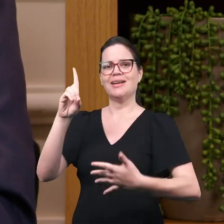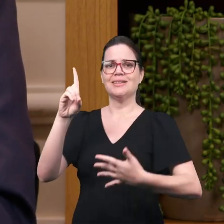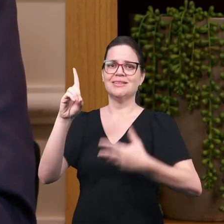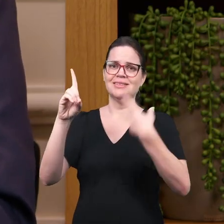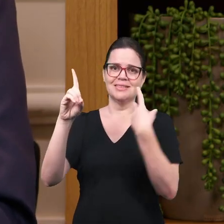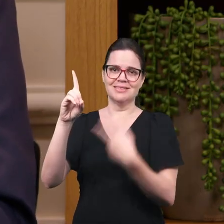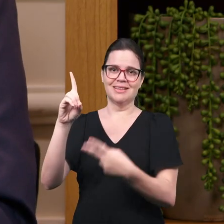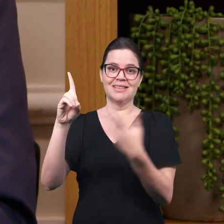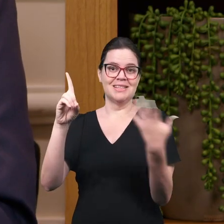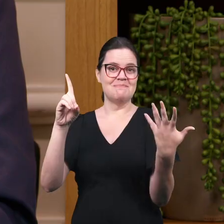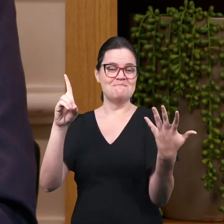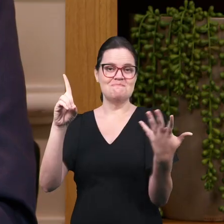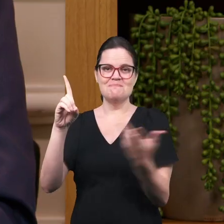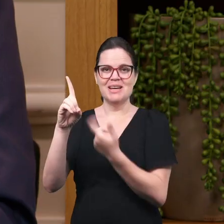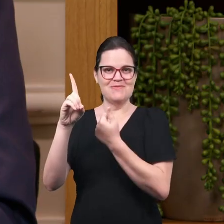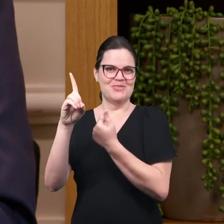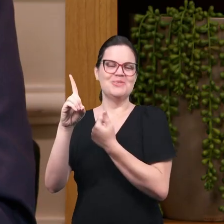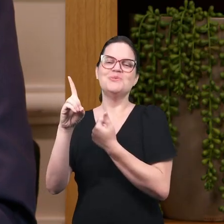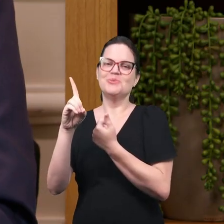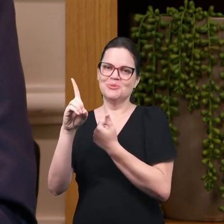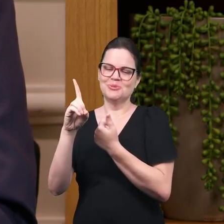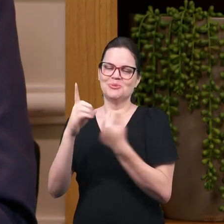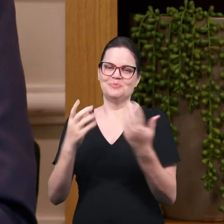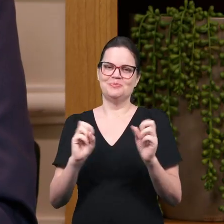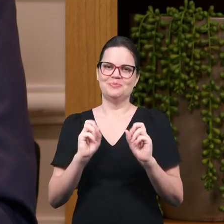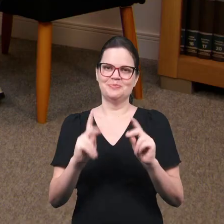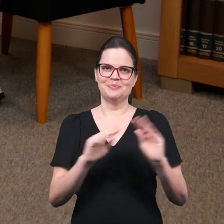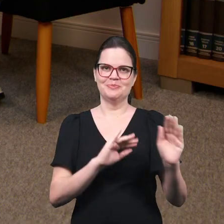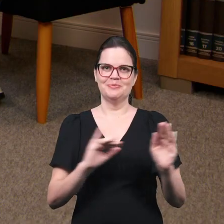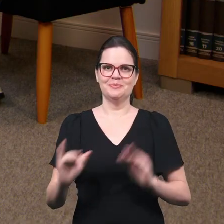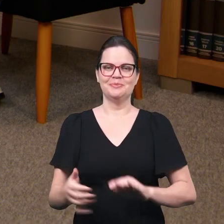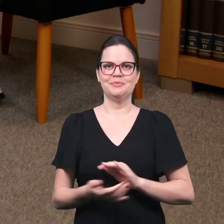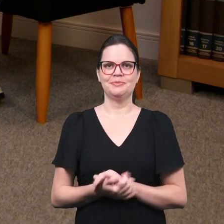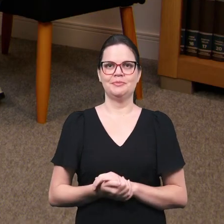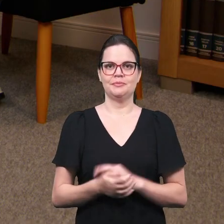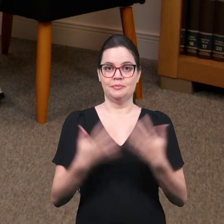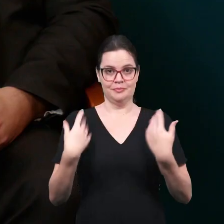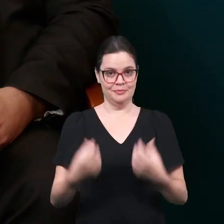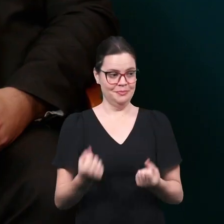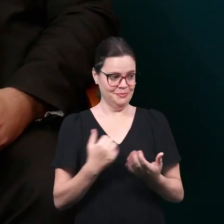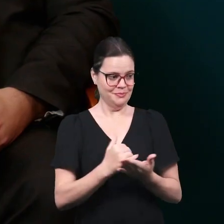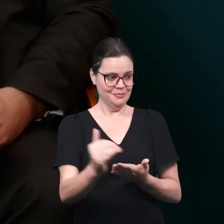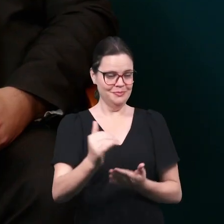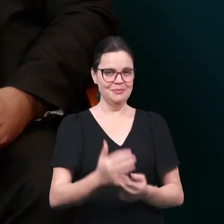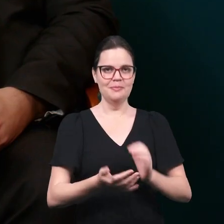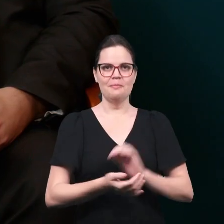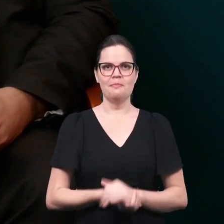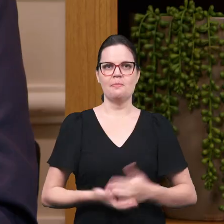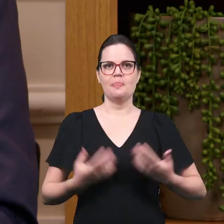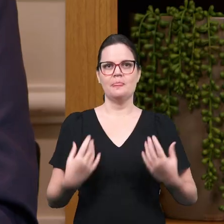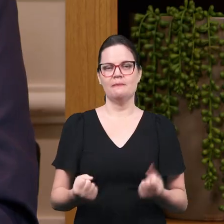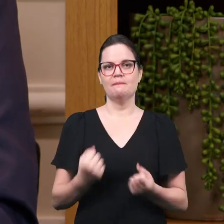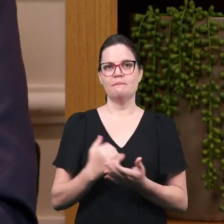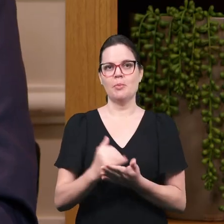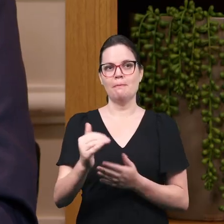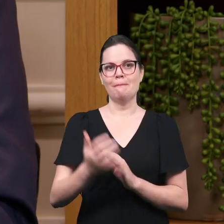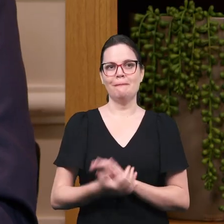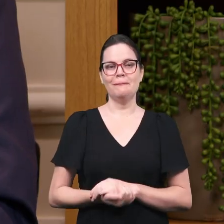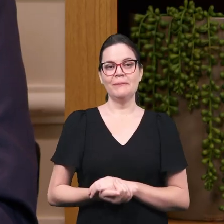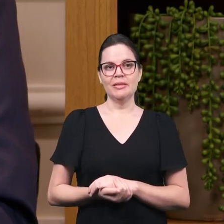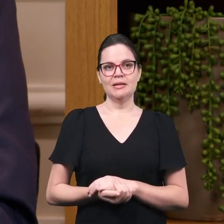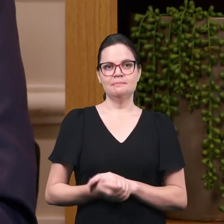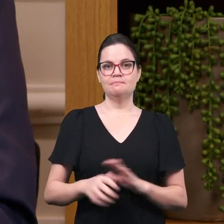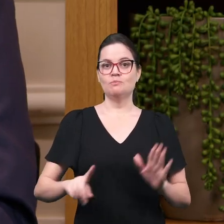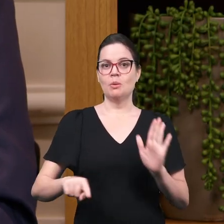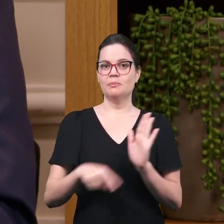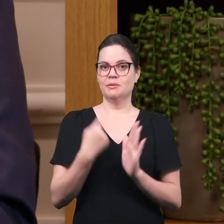atributos maravilhosos do nosso Deus. Queridos, vamos começar? Vamos começar. O